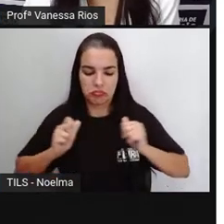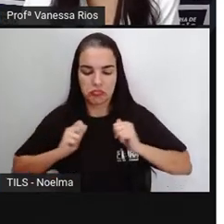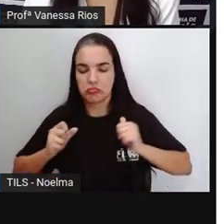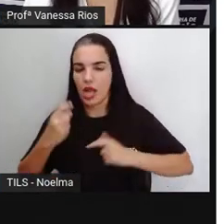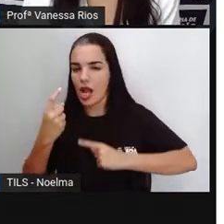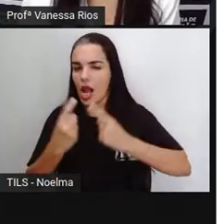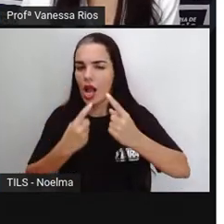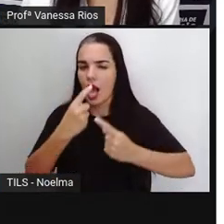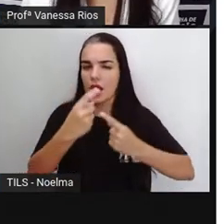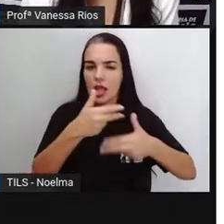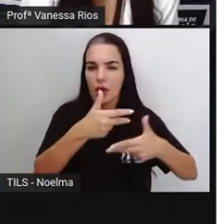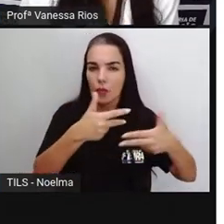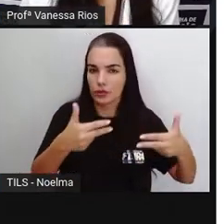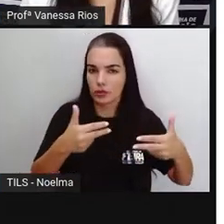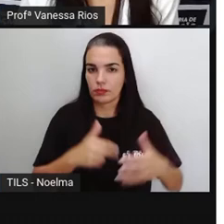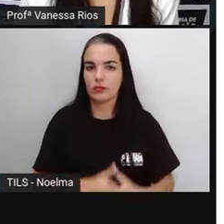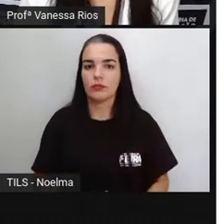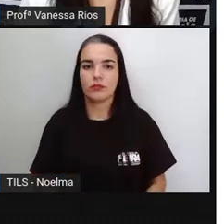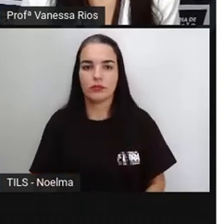tipo de material.